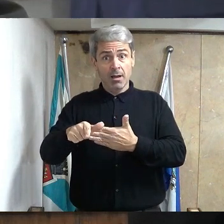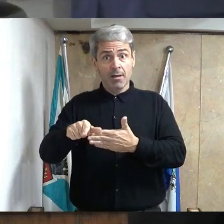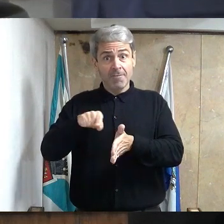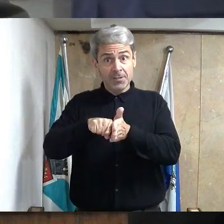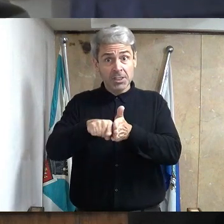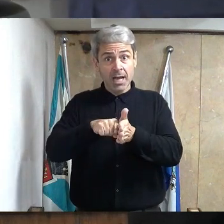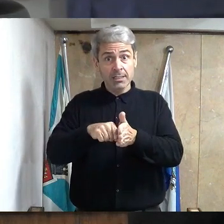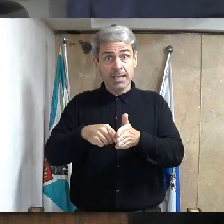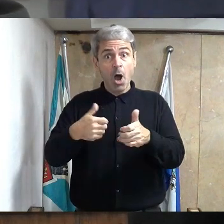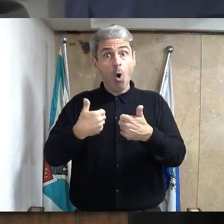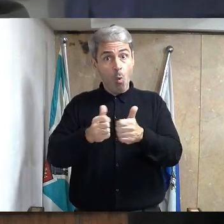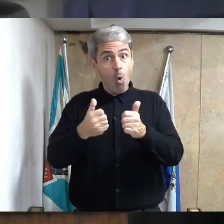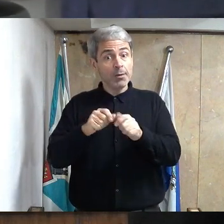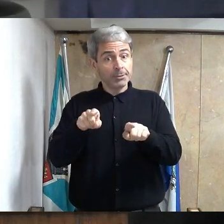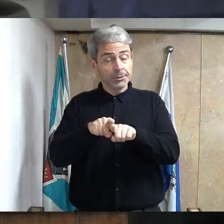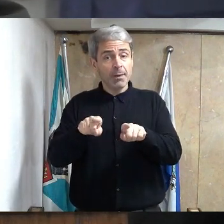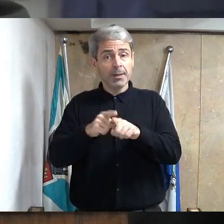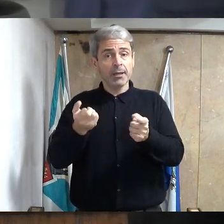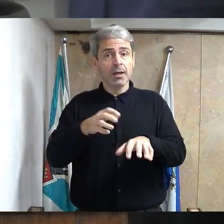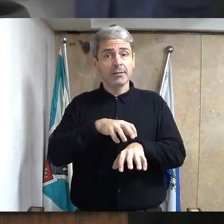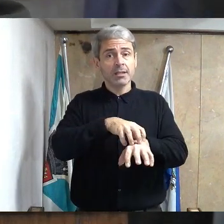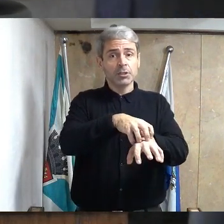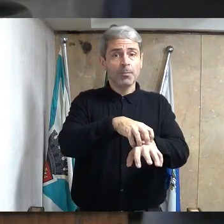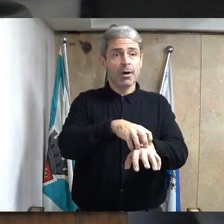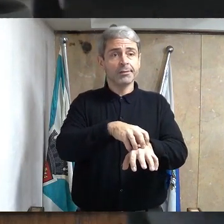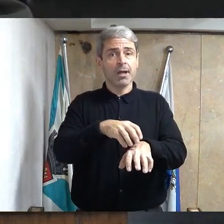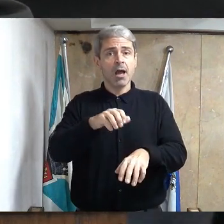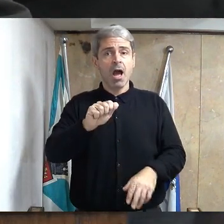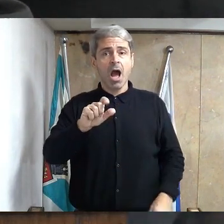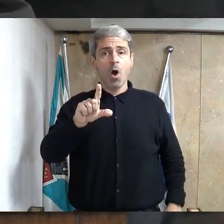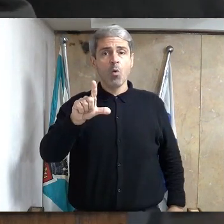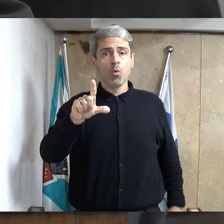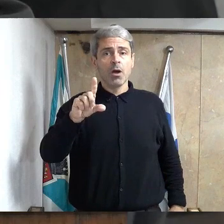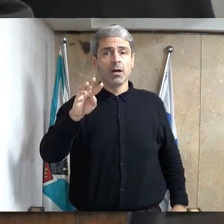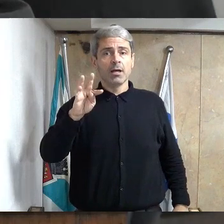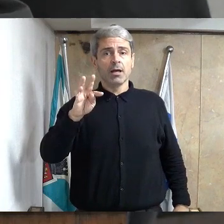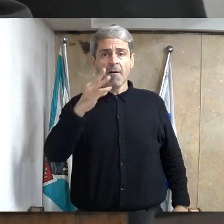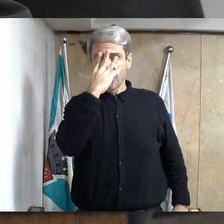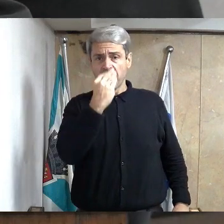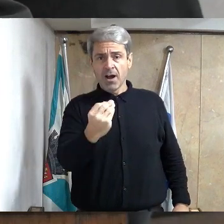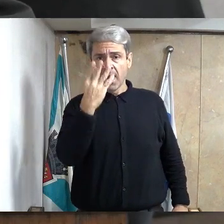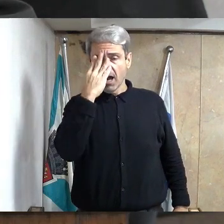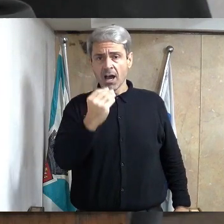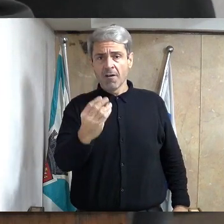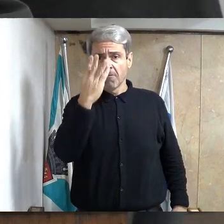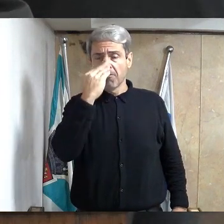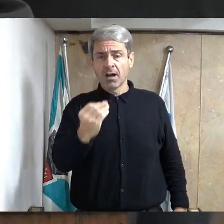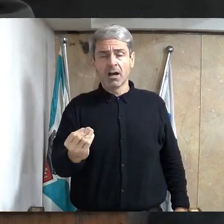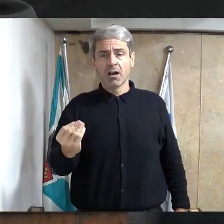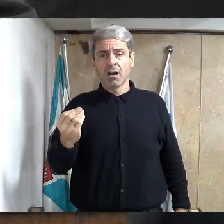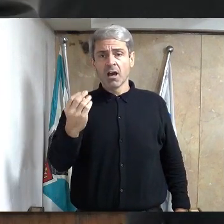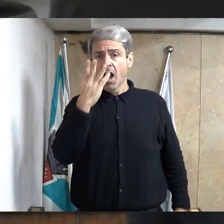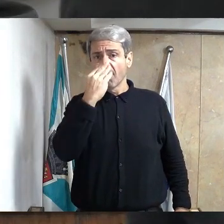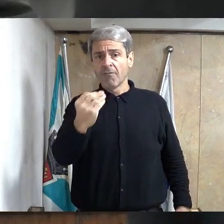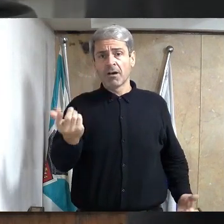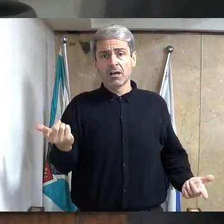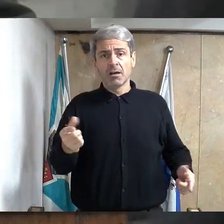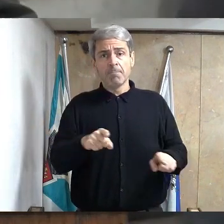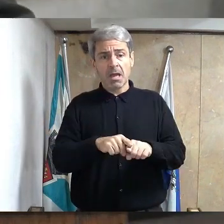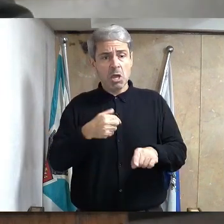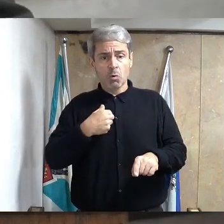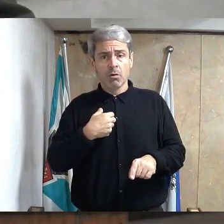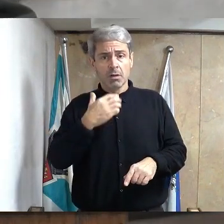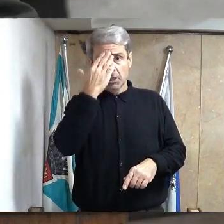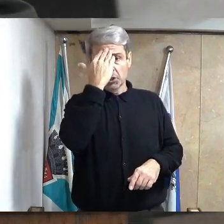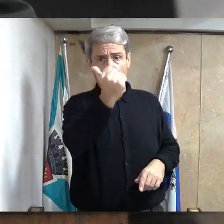hoje eles estão fiscalizando o transporte alternativo, não é verdade? Eu estou à disposição, mas eu não fui convidado.